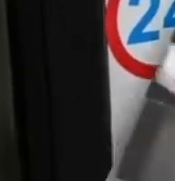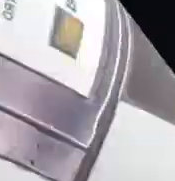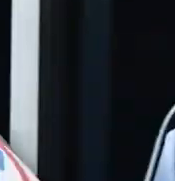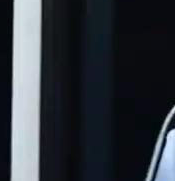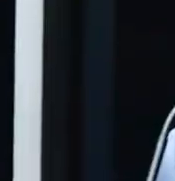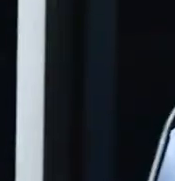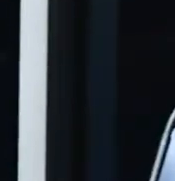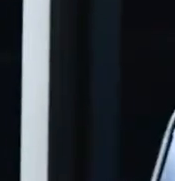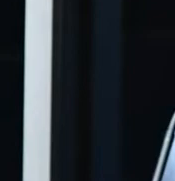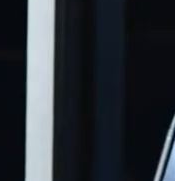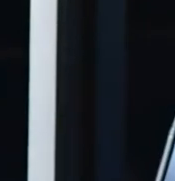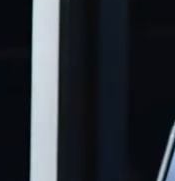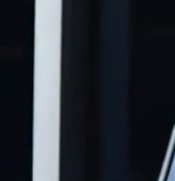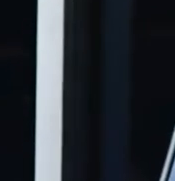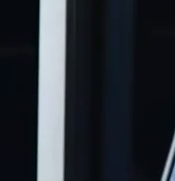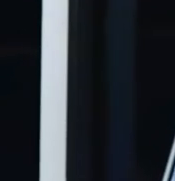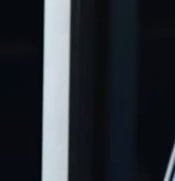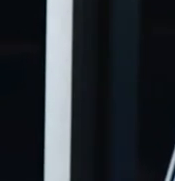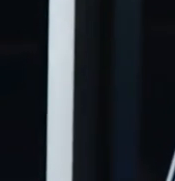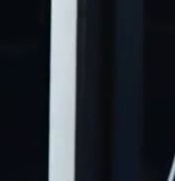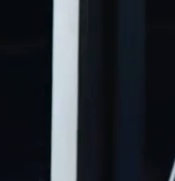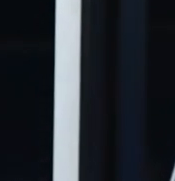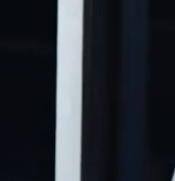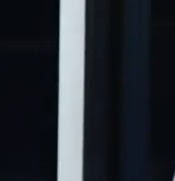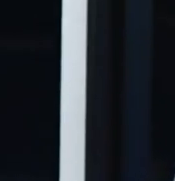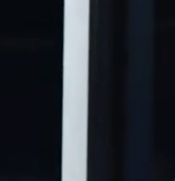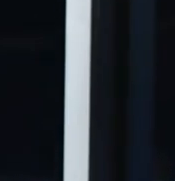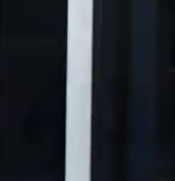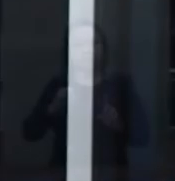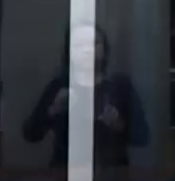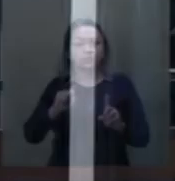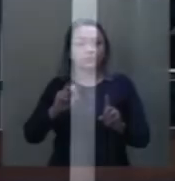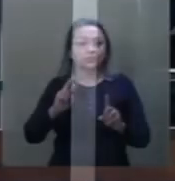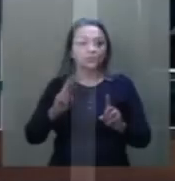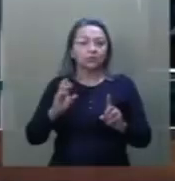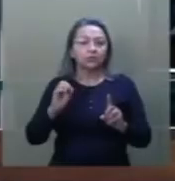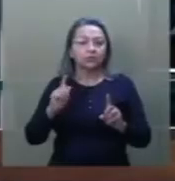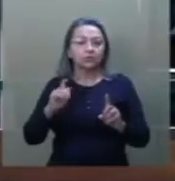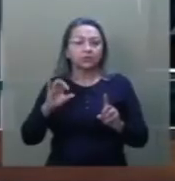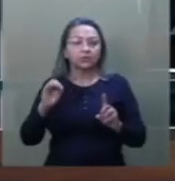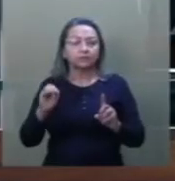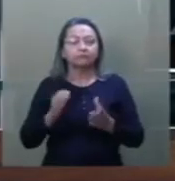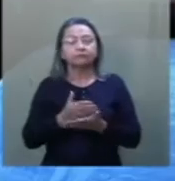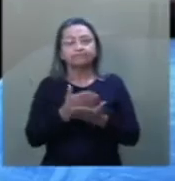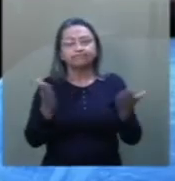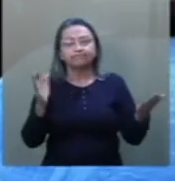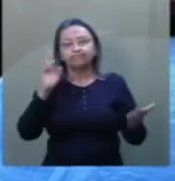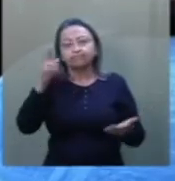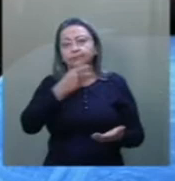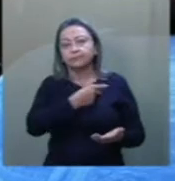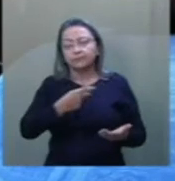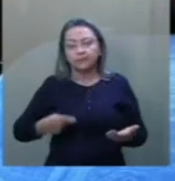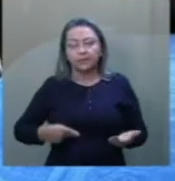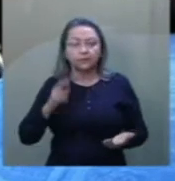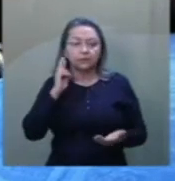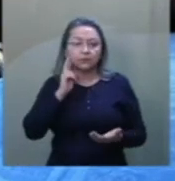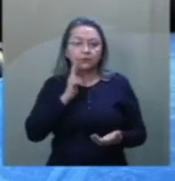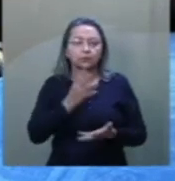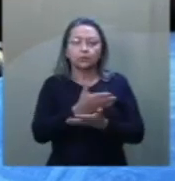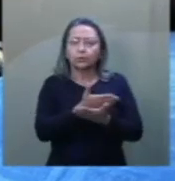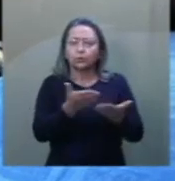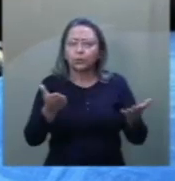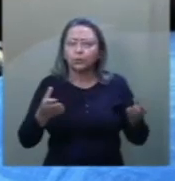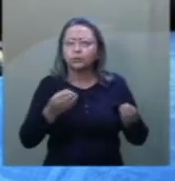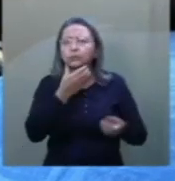combustíveis. Confira na íntegra o discurso do senador liberal. Senhoras e senhores senadores e aos que nos